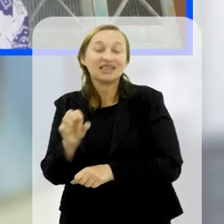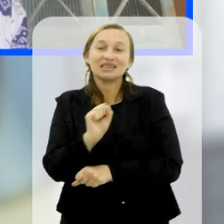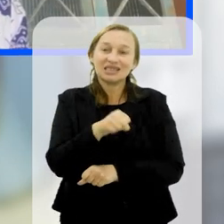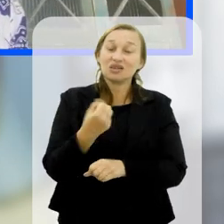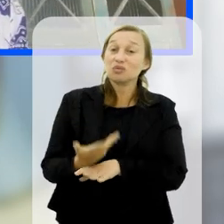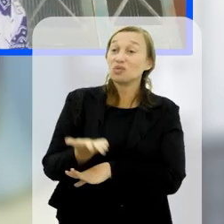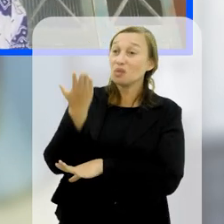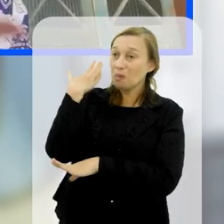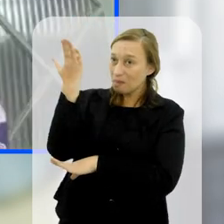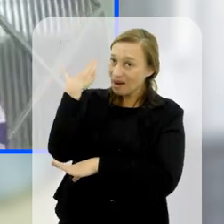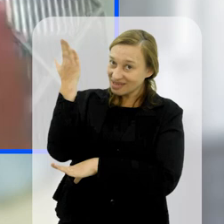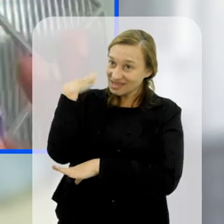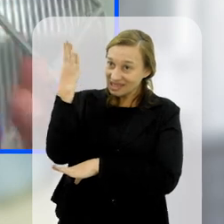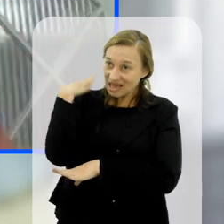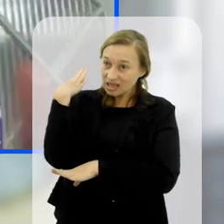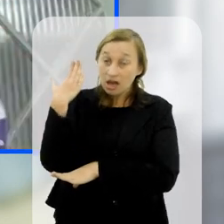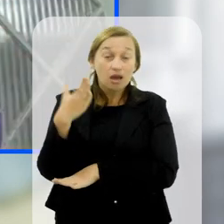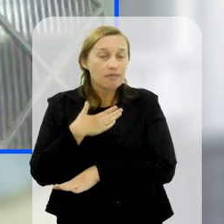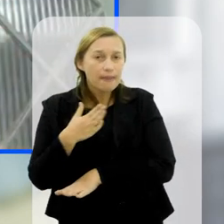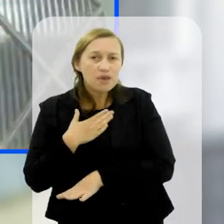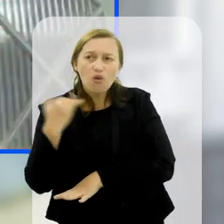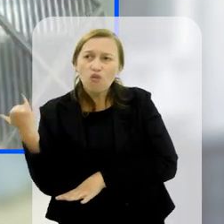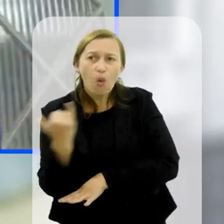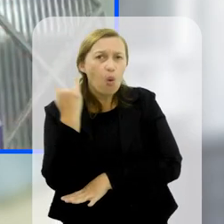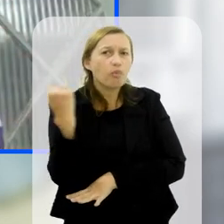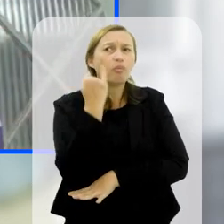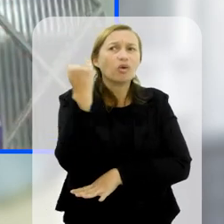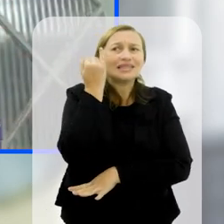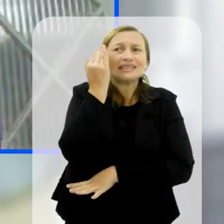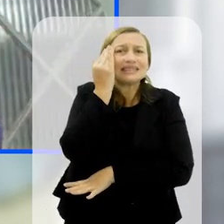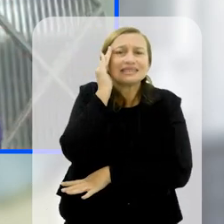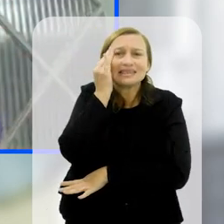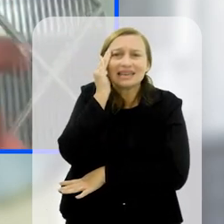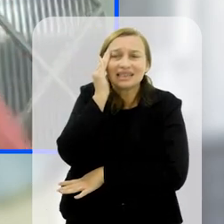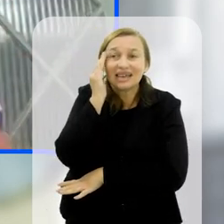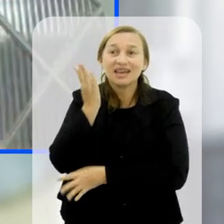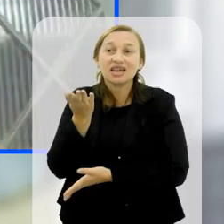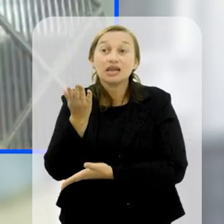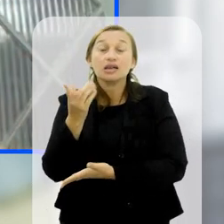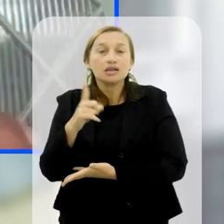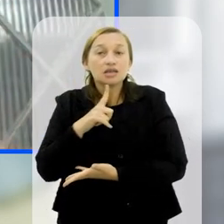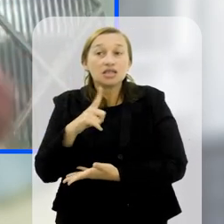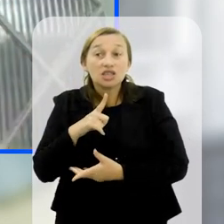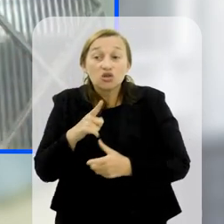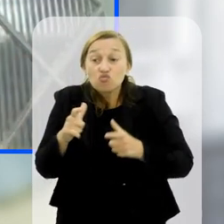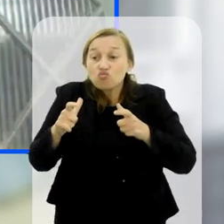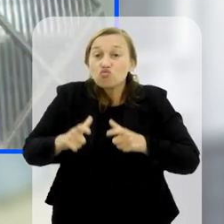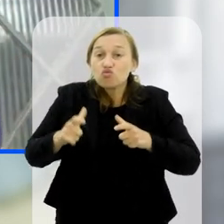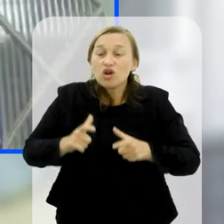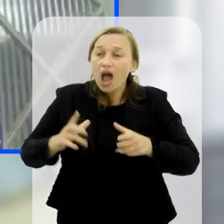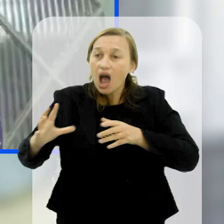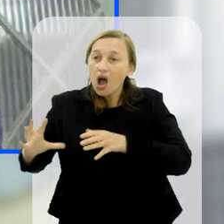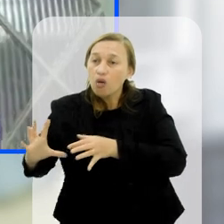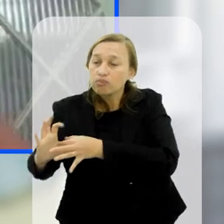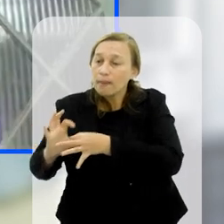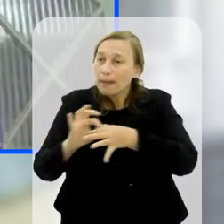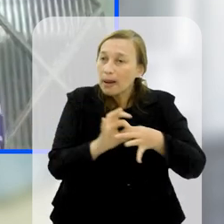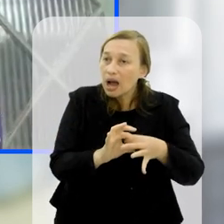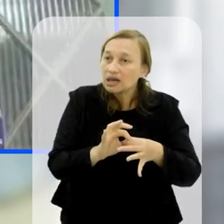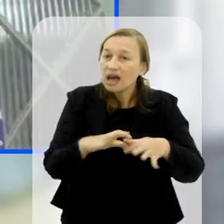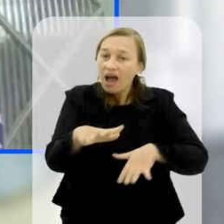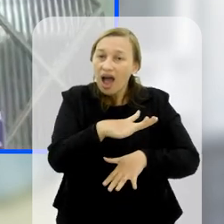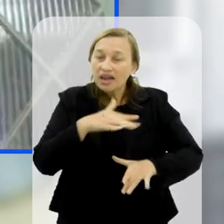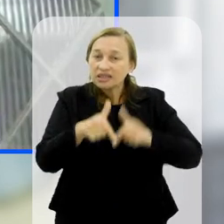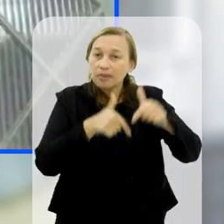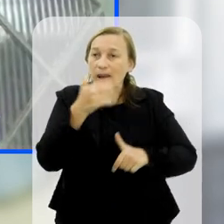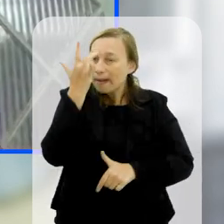parte lá no passado e para mim foi muito importante entender que existia um espaço, uma ponte, onde o mercado poderia